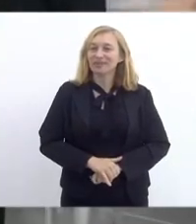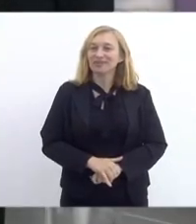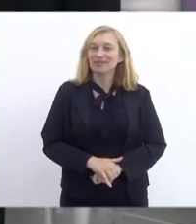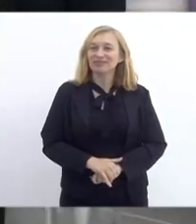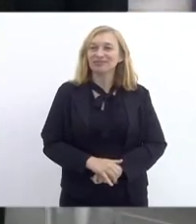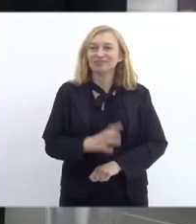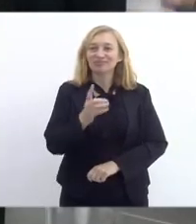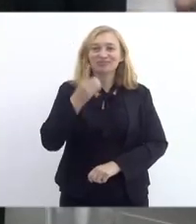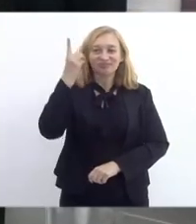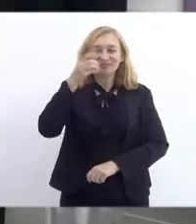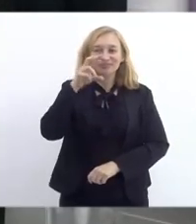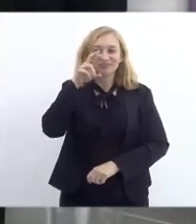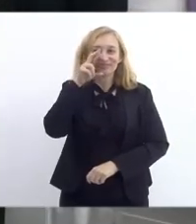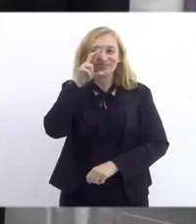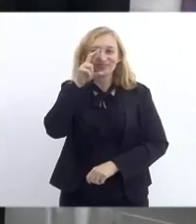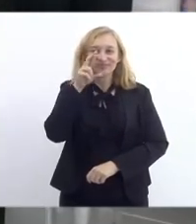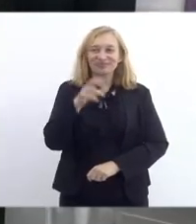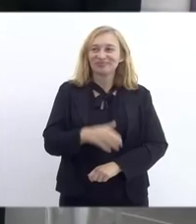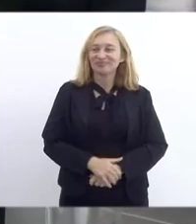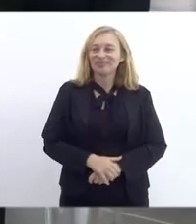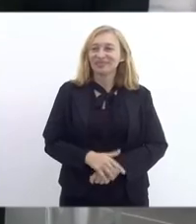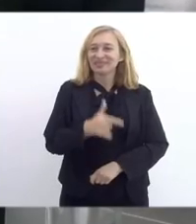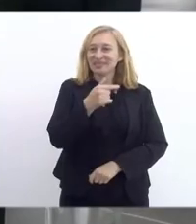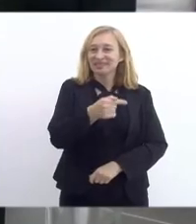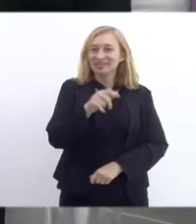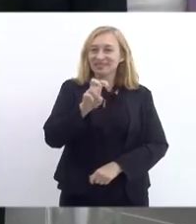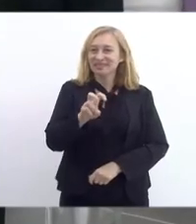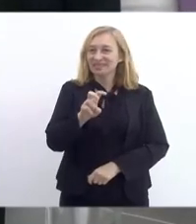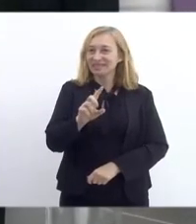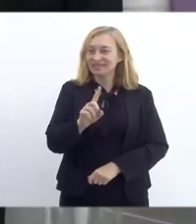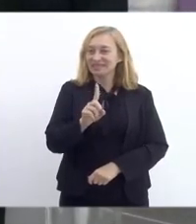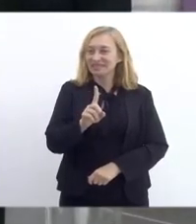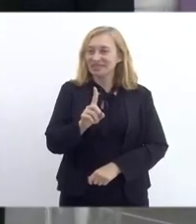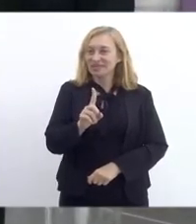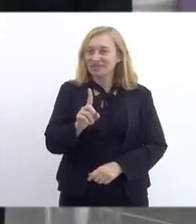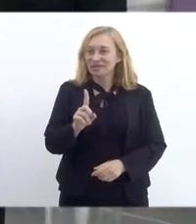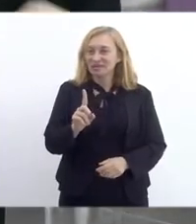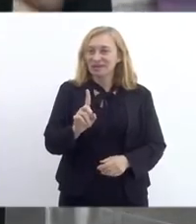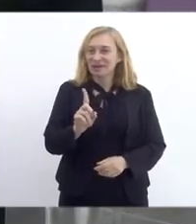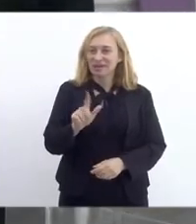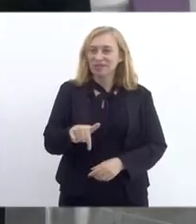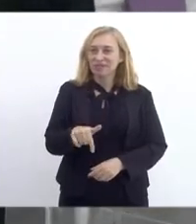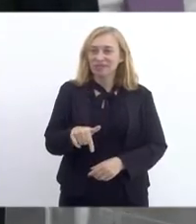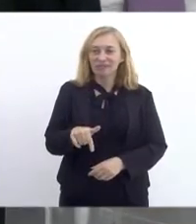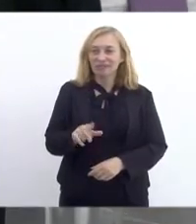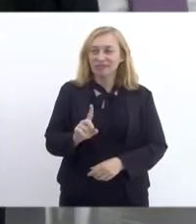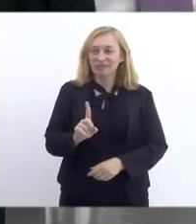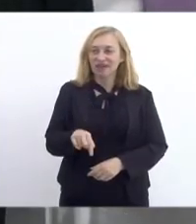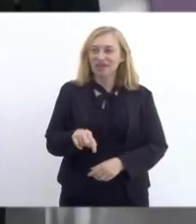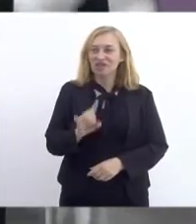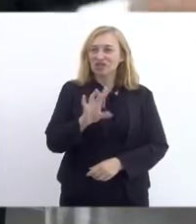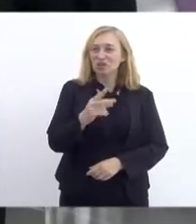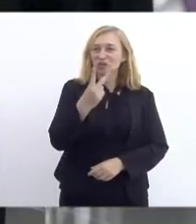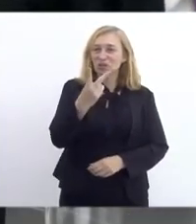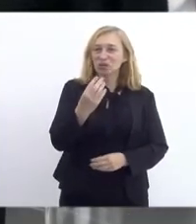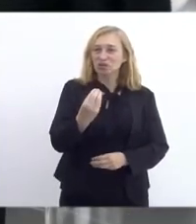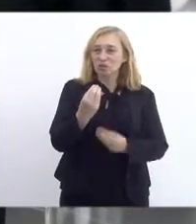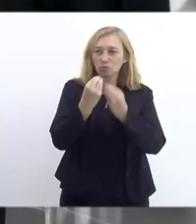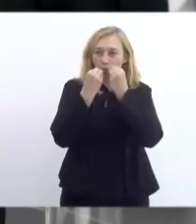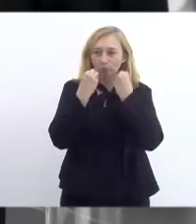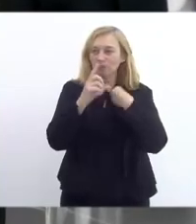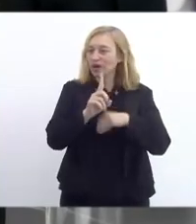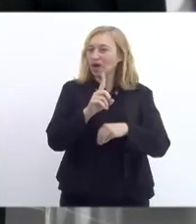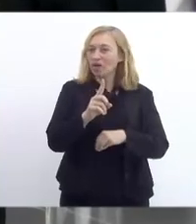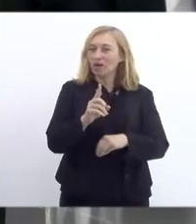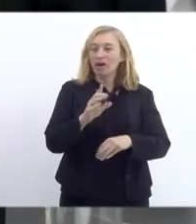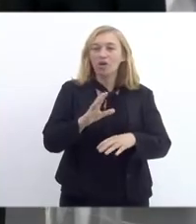Deputado Rosenberg, preocupado. Olha, projeto com a 75 emocional. Já não é mais dois sanduíches, já é um almoço completo, viu, deputado Márcio Pacheco?